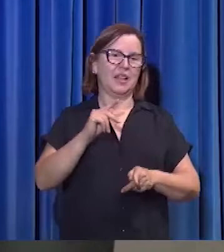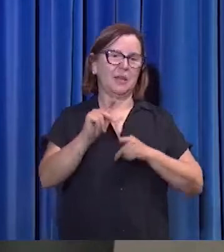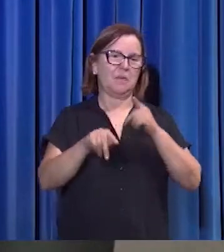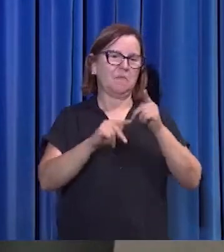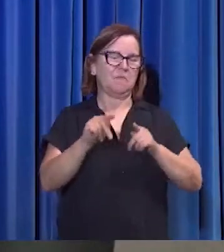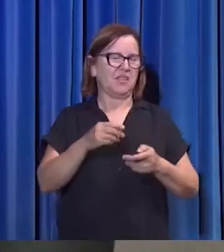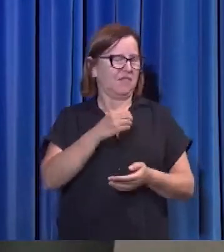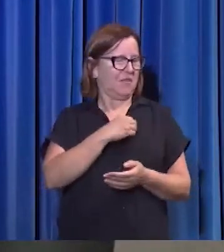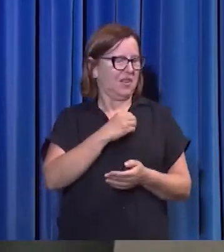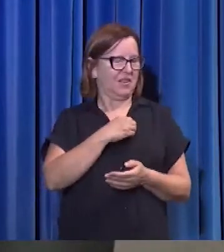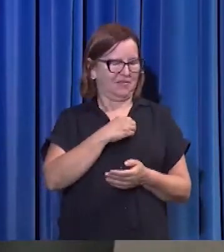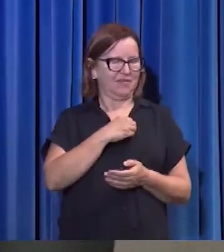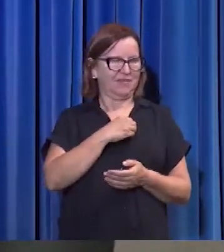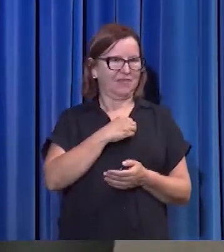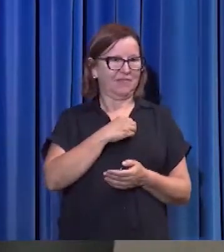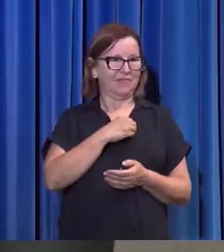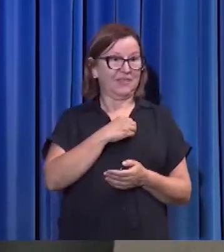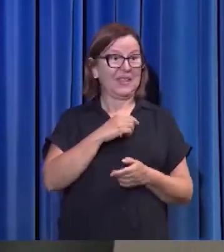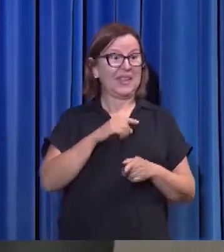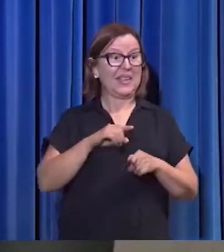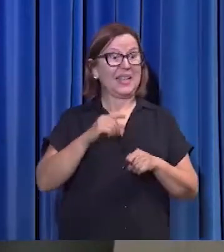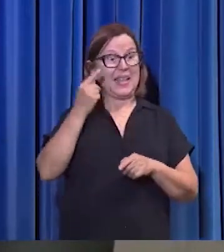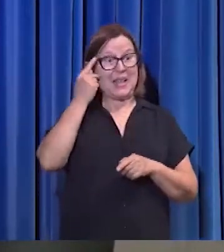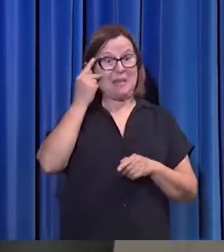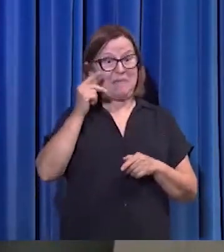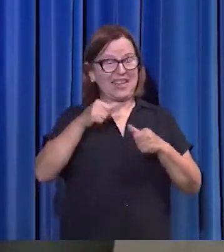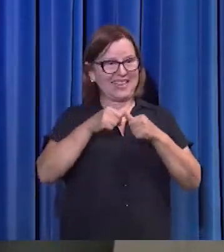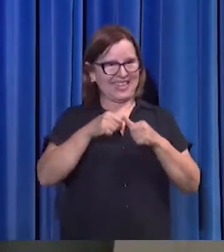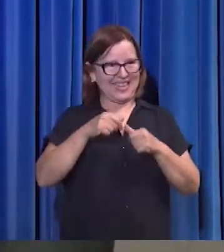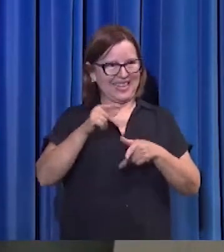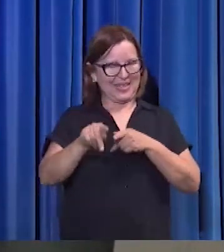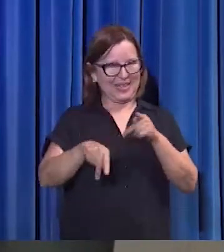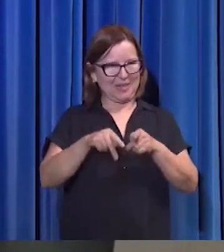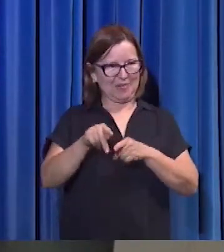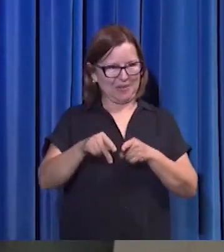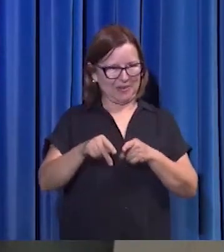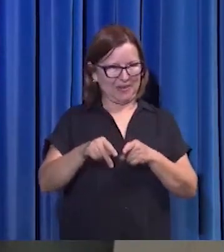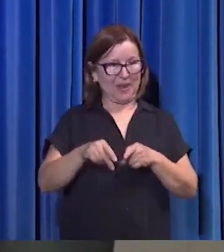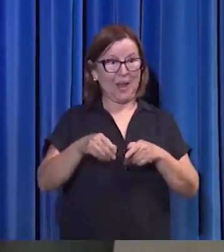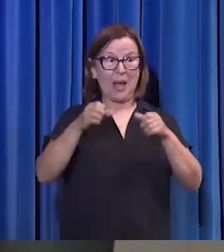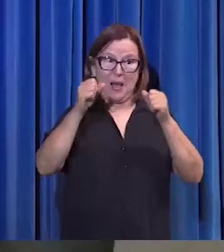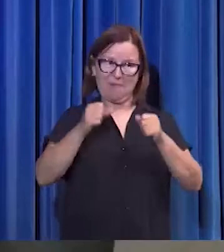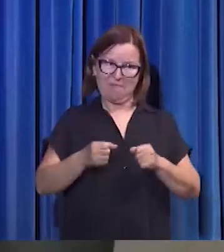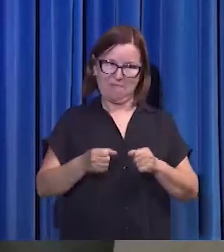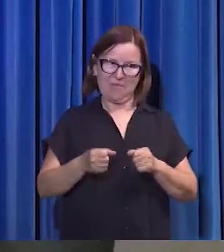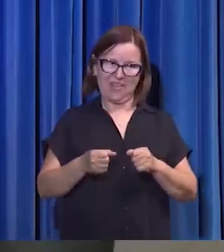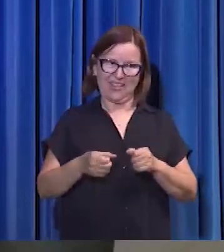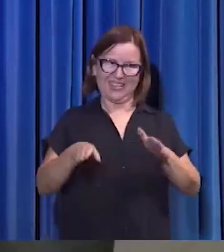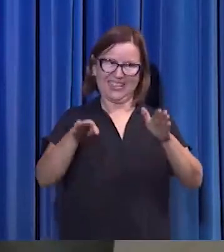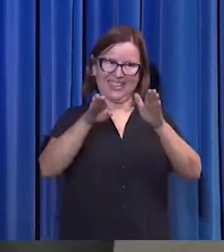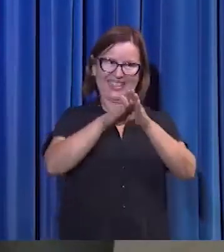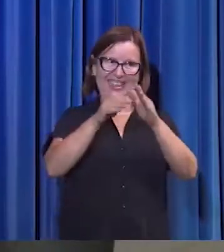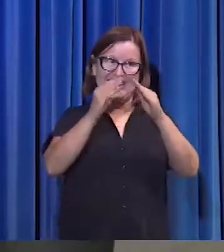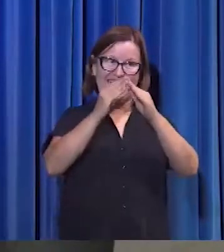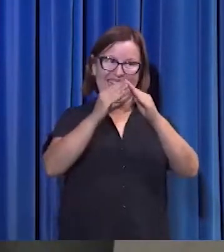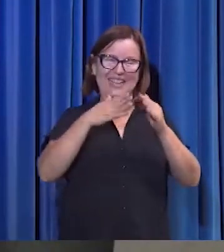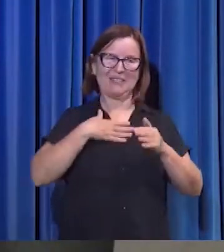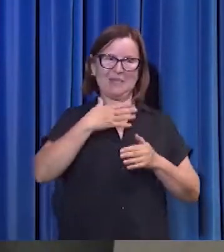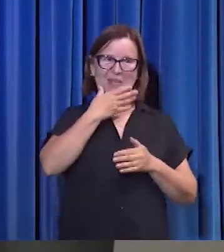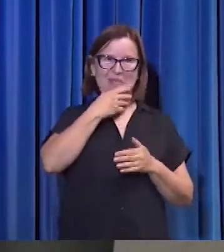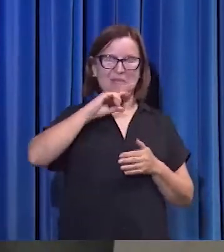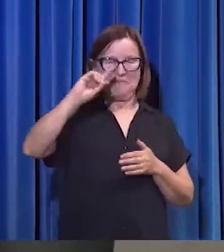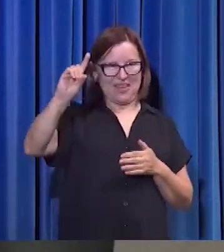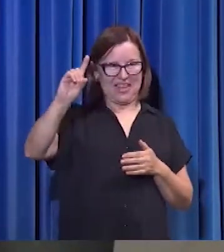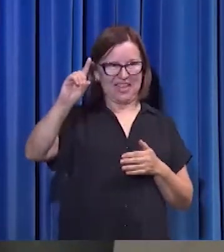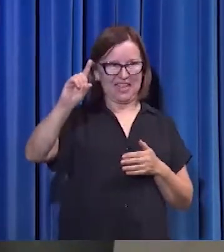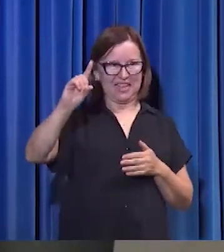essas pessoas possam chegar na casa do meu pai e não fazer do céu um inferno, ou fazer do céu o